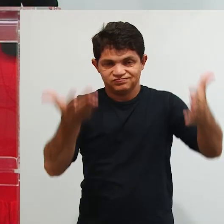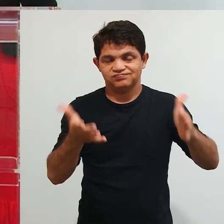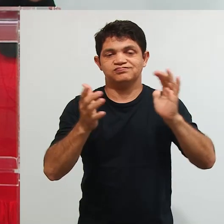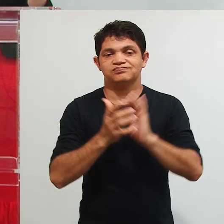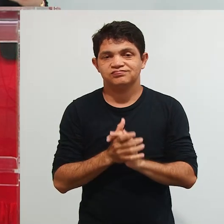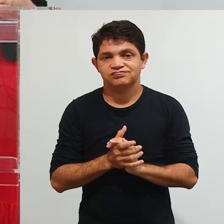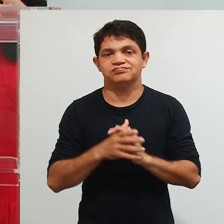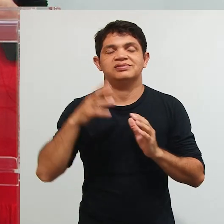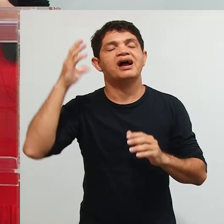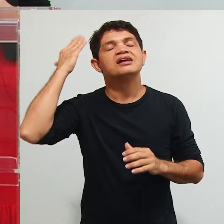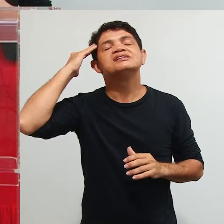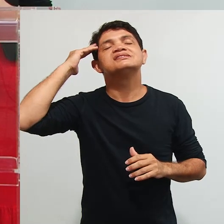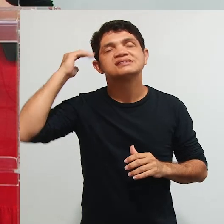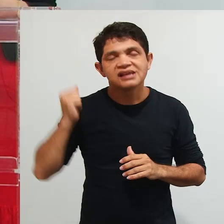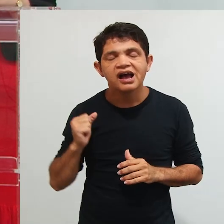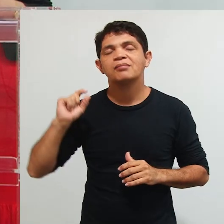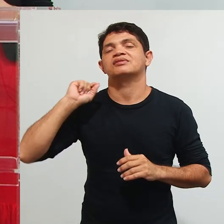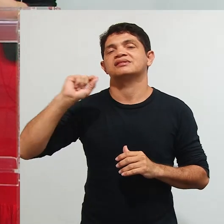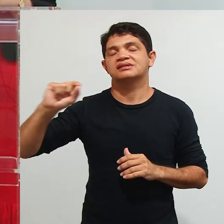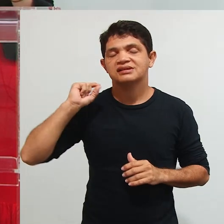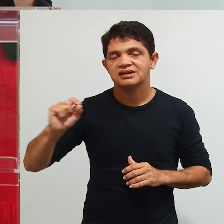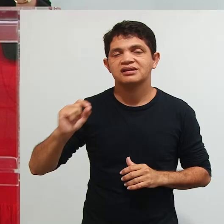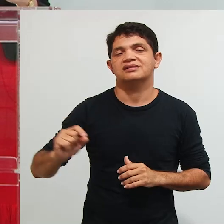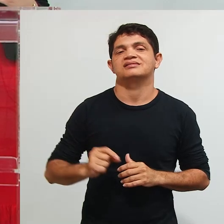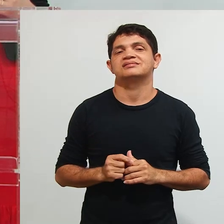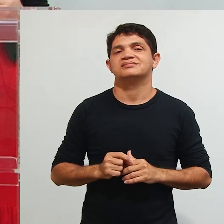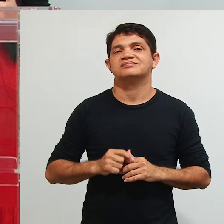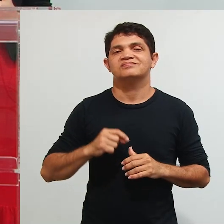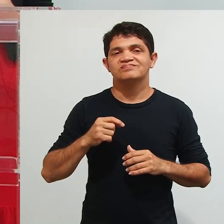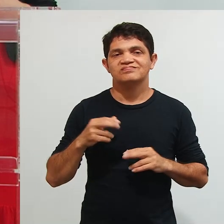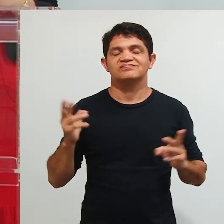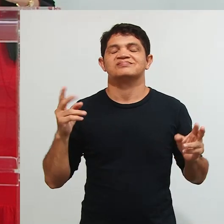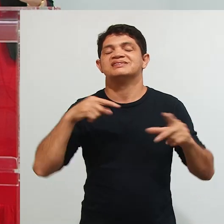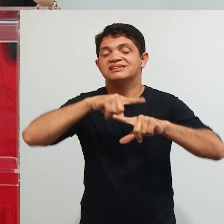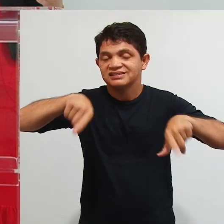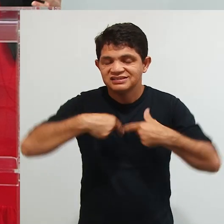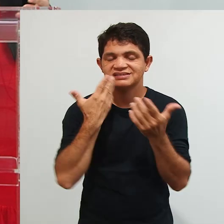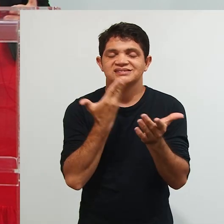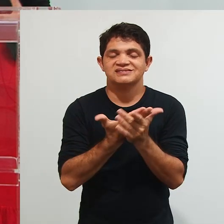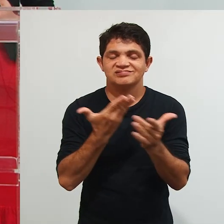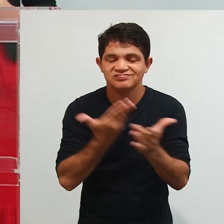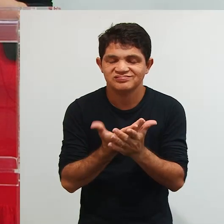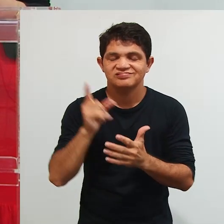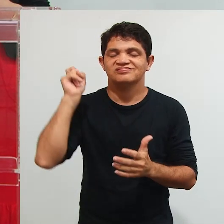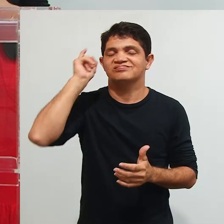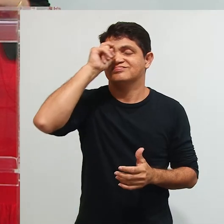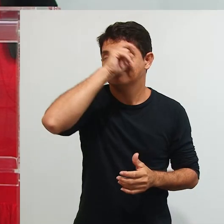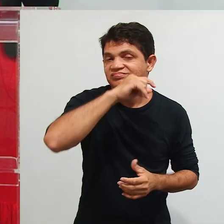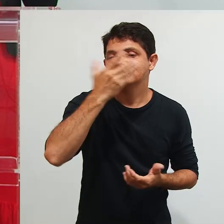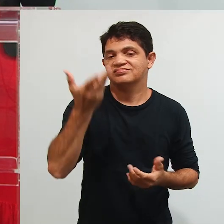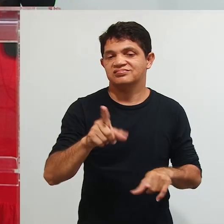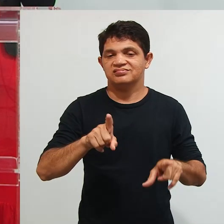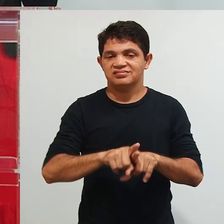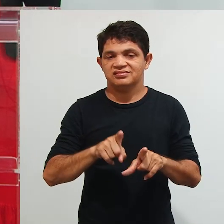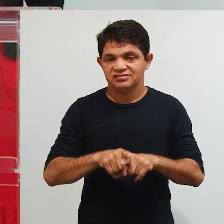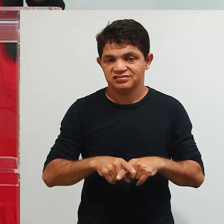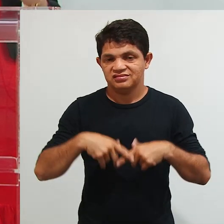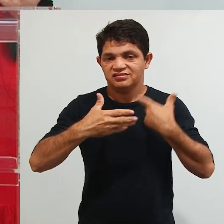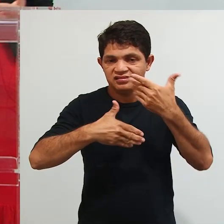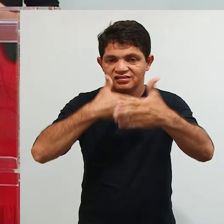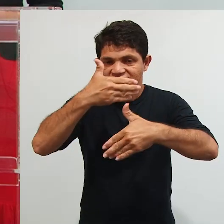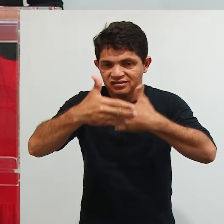né, a gente sabe que a gente tem nas nossas salas de aula, você como futuro